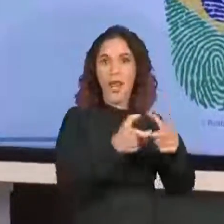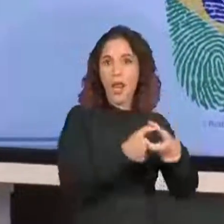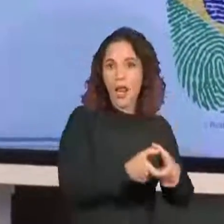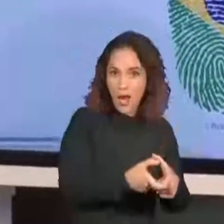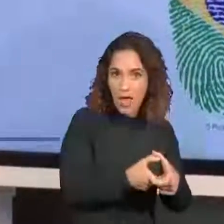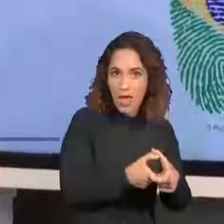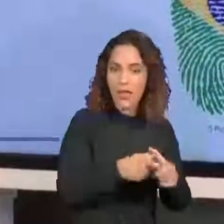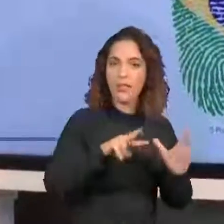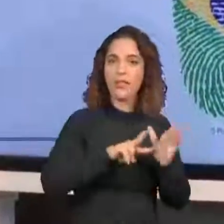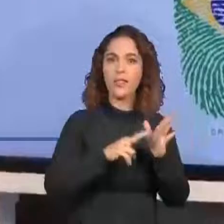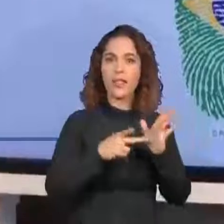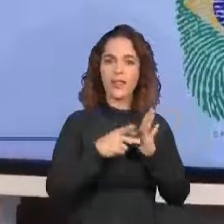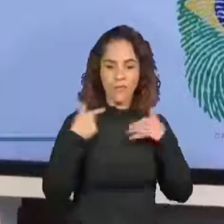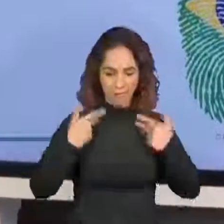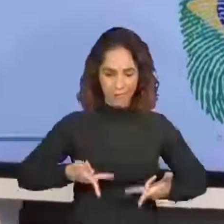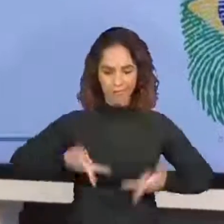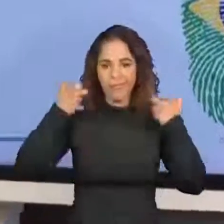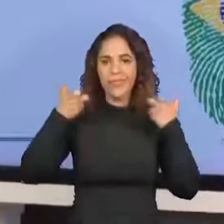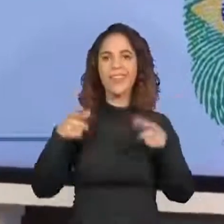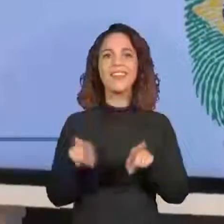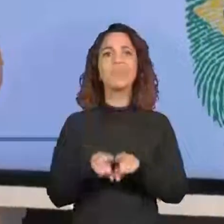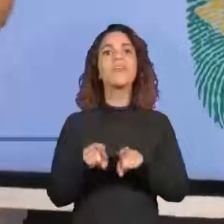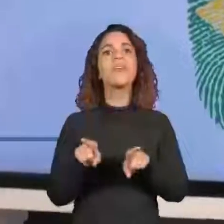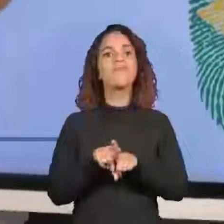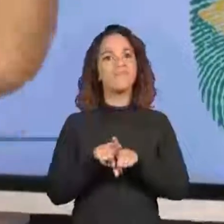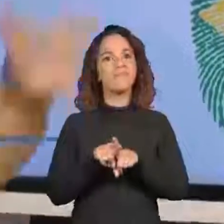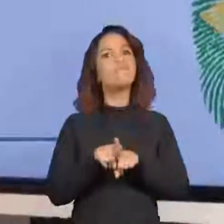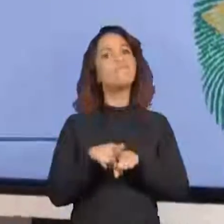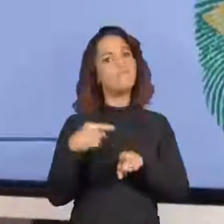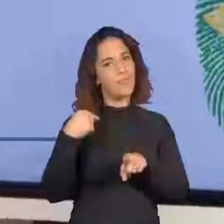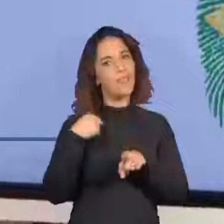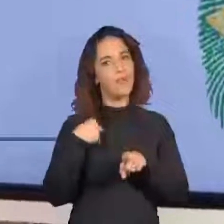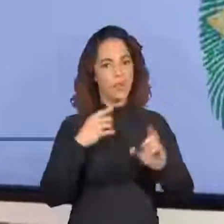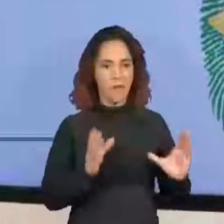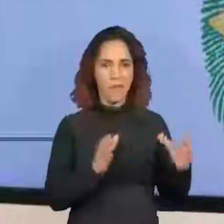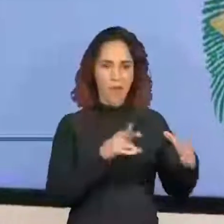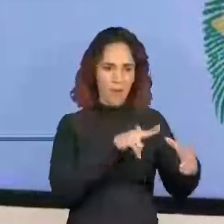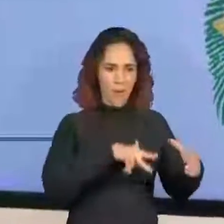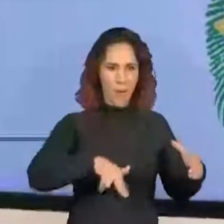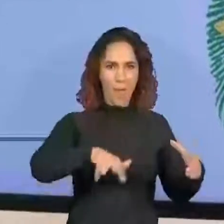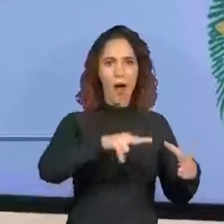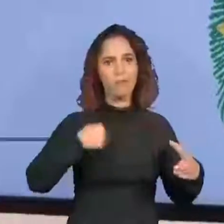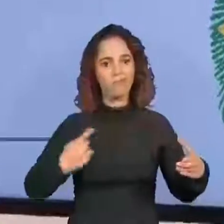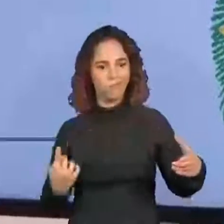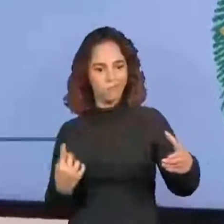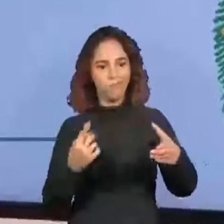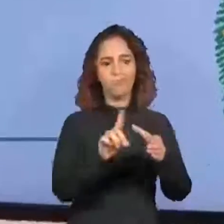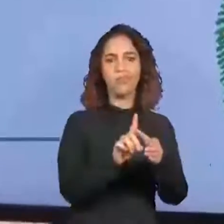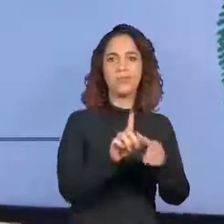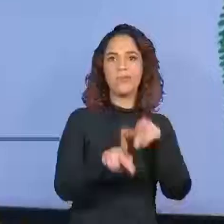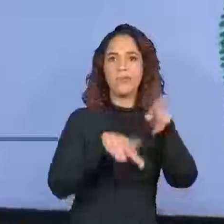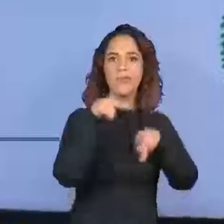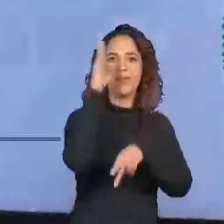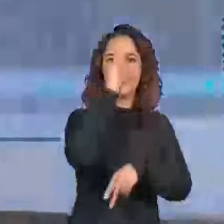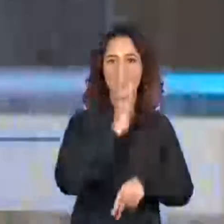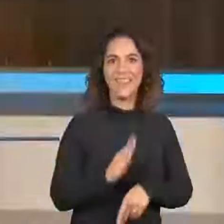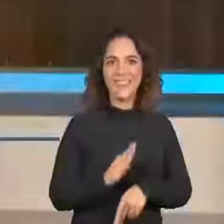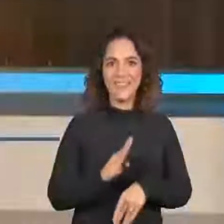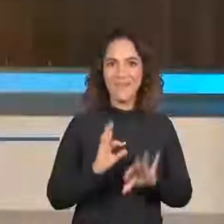se reconhecer também dentro desse montante, dessa mistura que é o povo brasileiro,